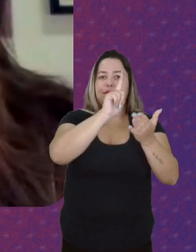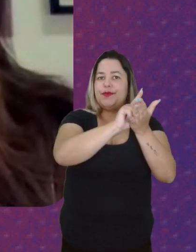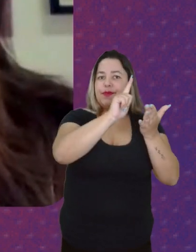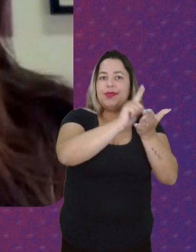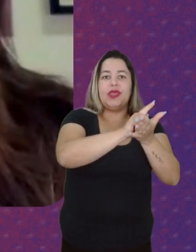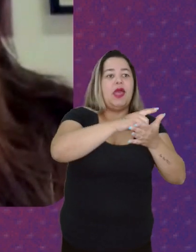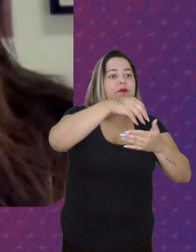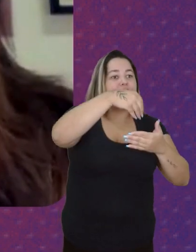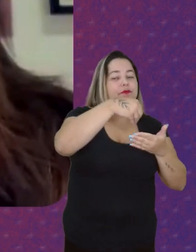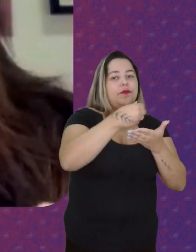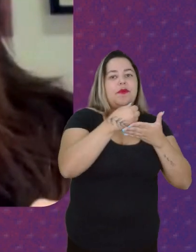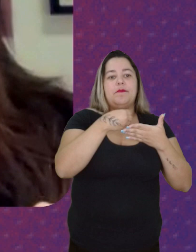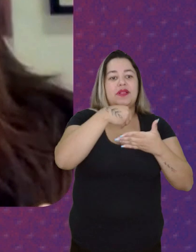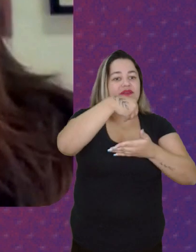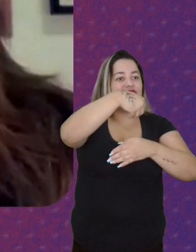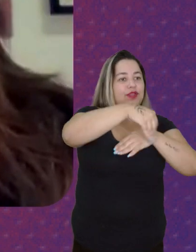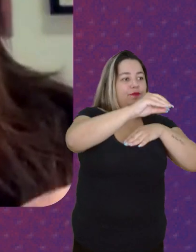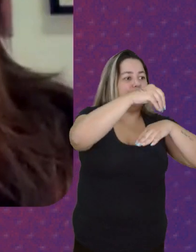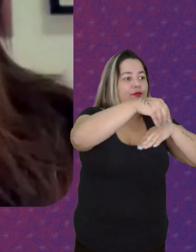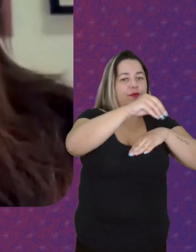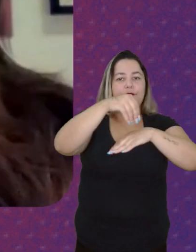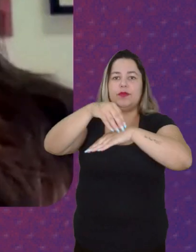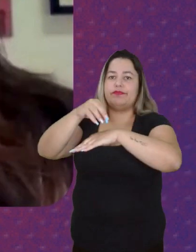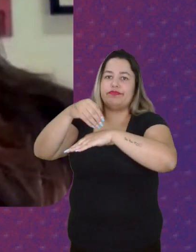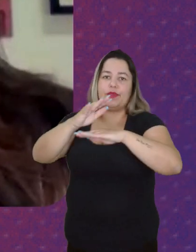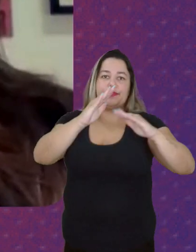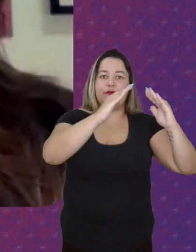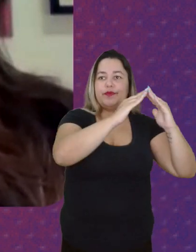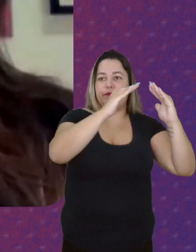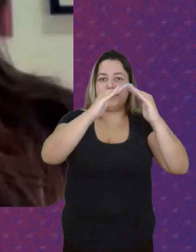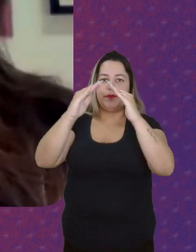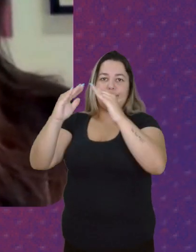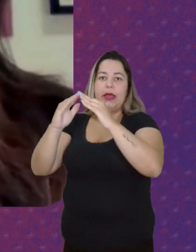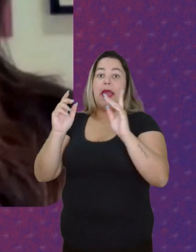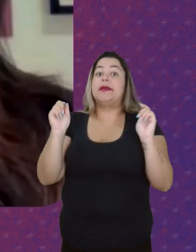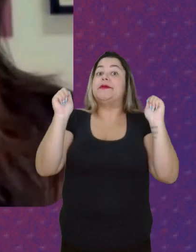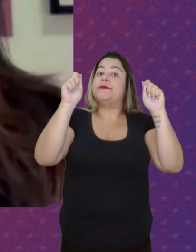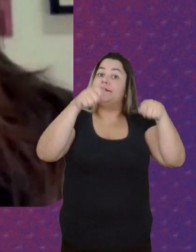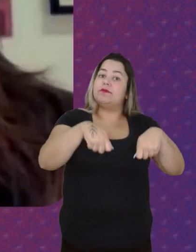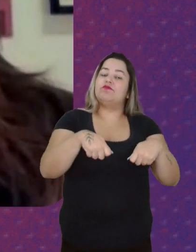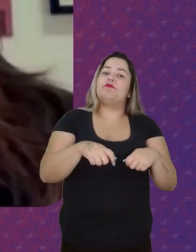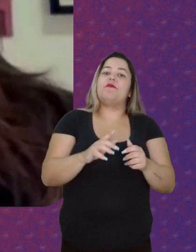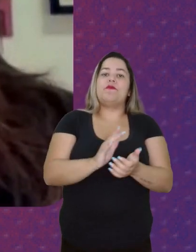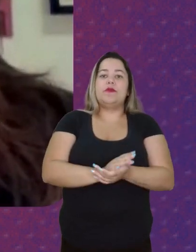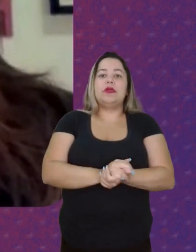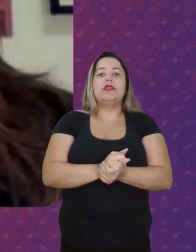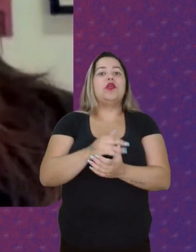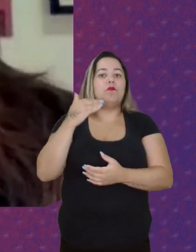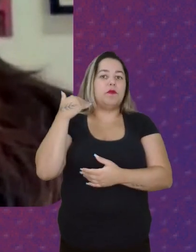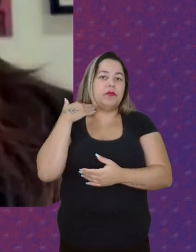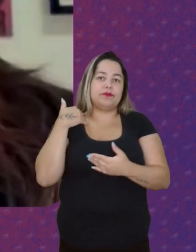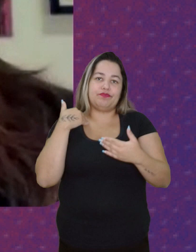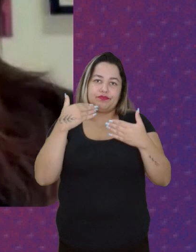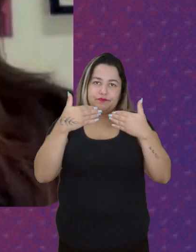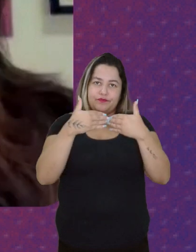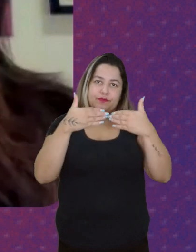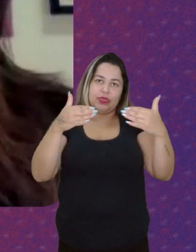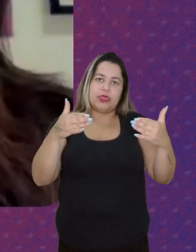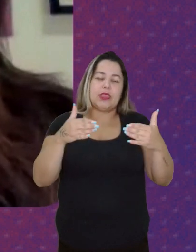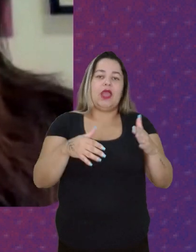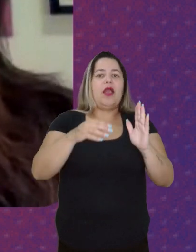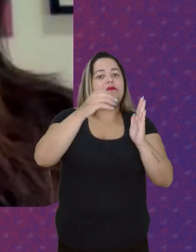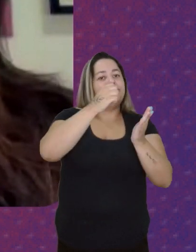fazer distribuição de panfletos e tudo isso. Para fazer tudo isso, precisa ter uma conta bancária aberta, precisa ter declarado